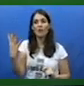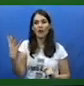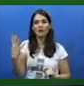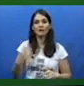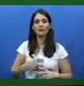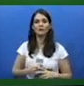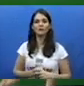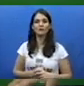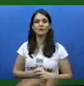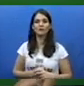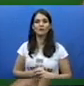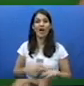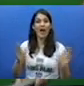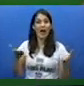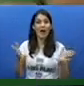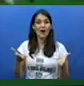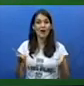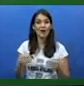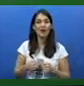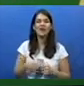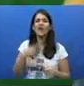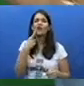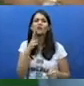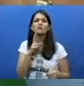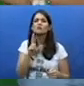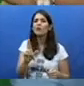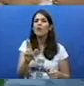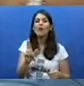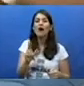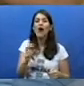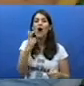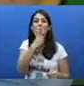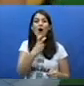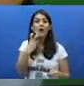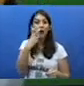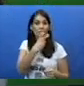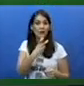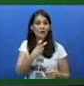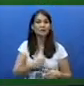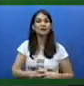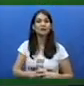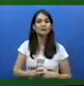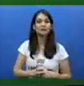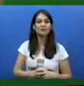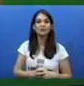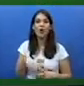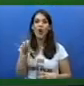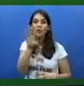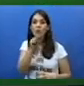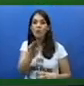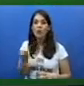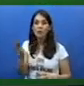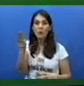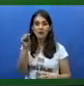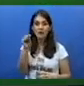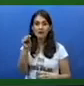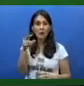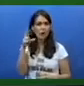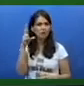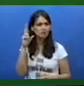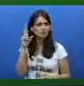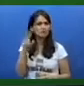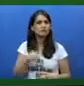64. Agora, responda oralmente as questões. Vamos respondendo junto comigo aí na sua